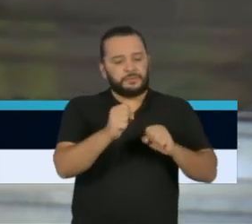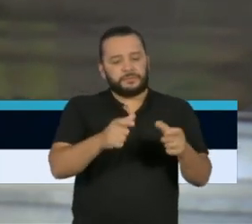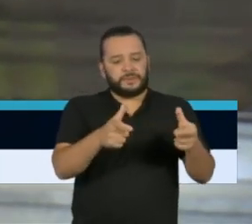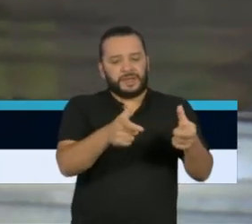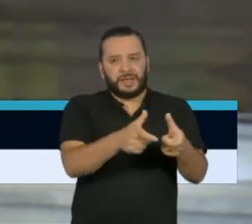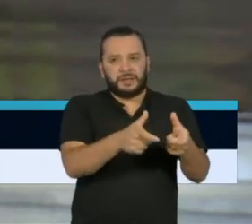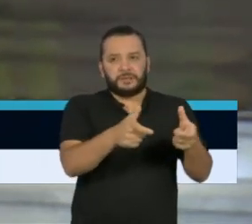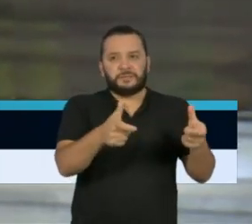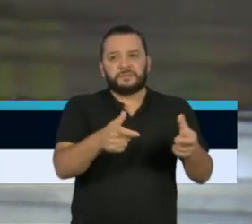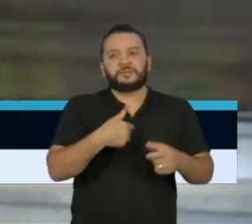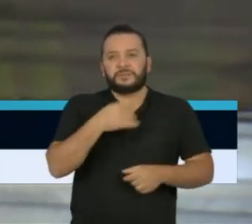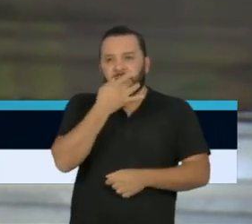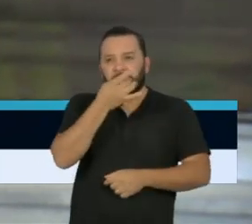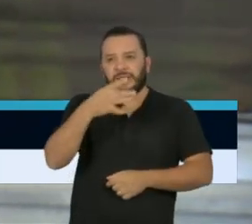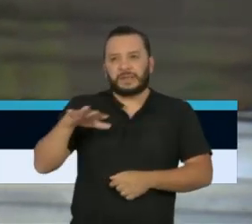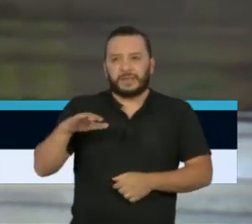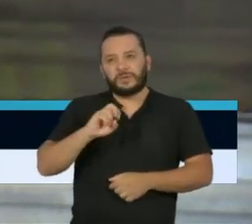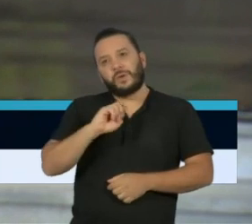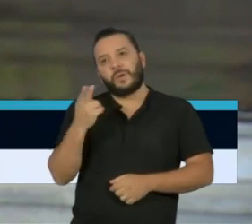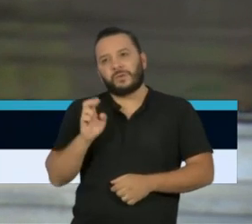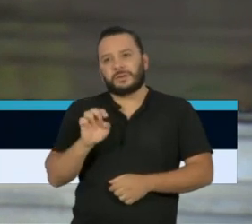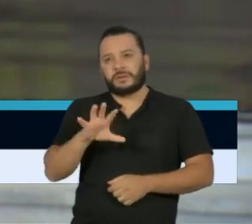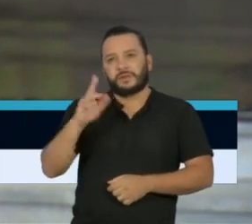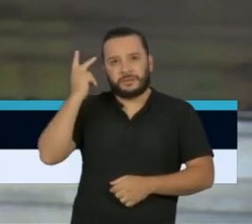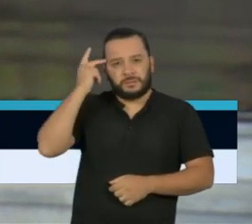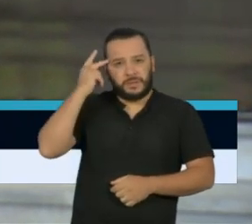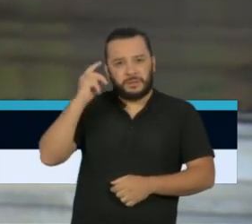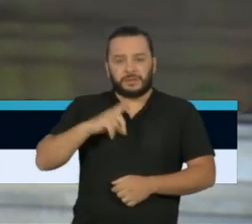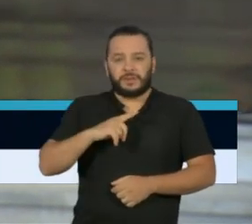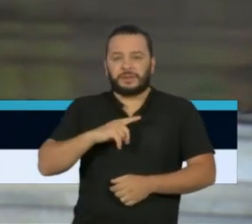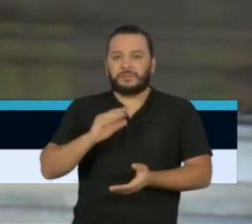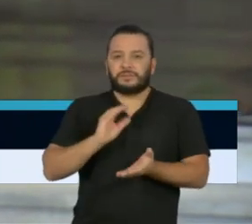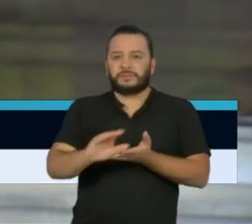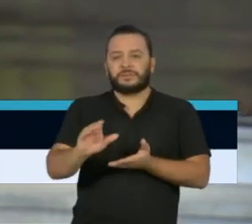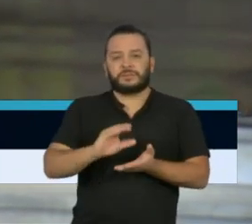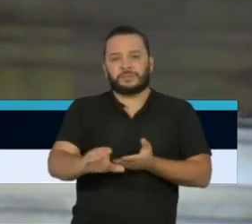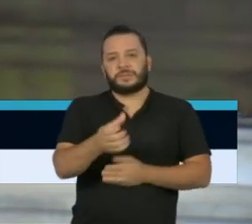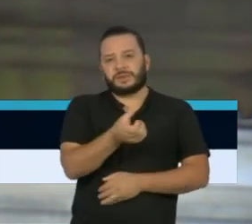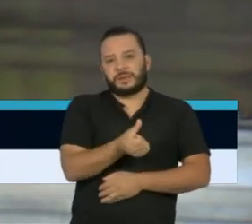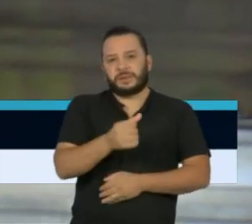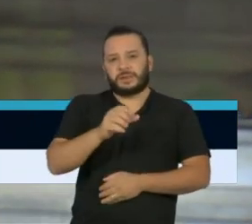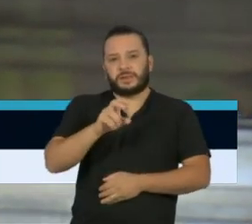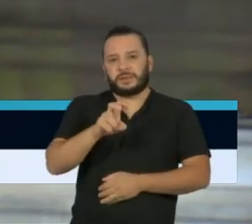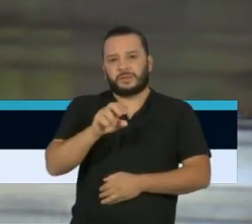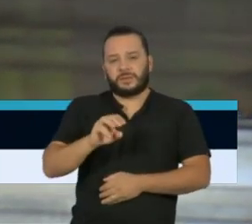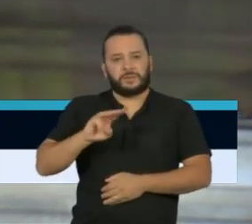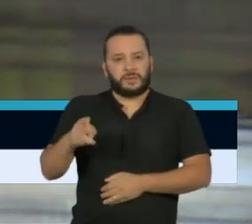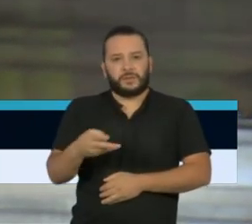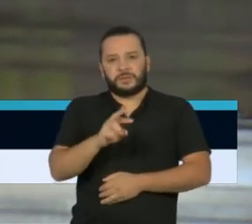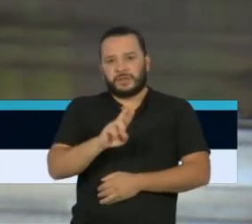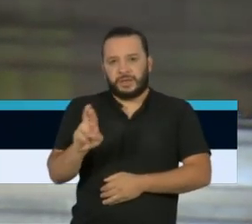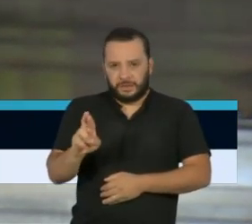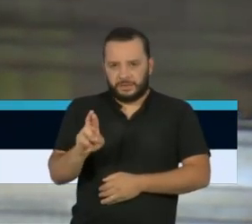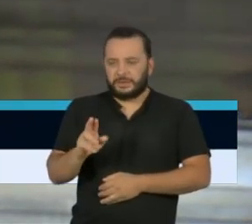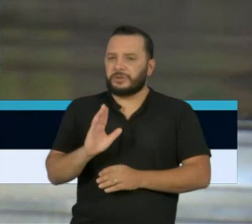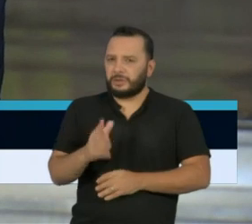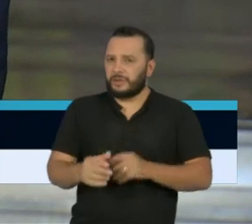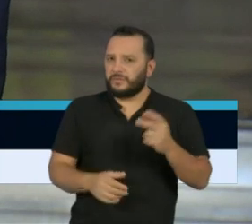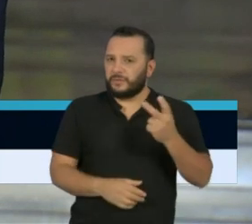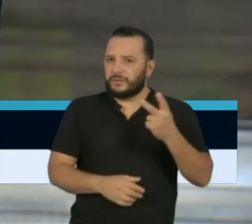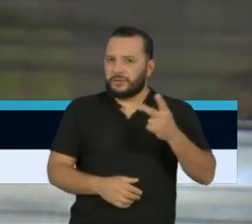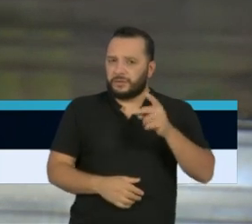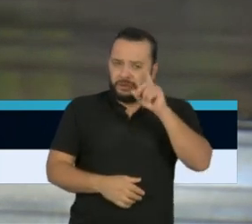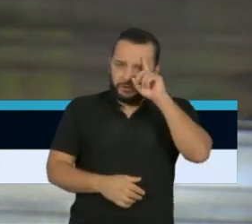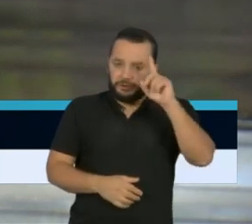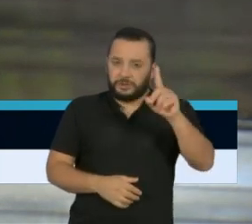da Baixada Santista ou do Estado de São Paulo, que destinamos 650 milhões de reais, isso já tem 22 dias,